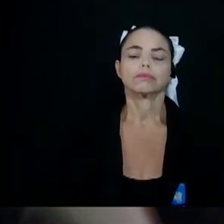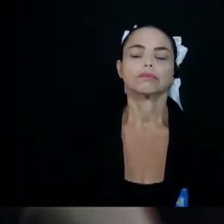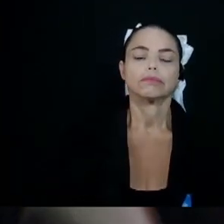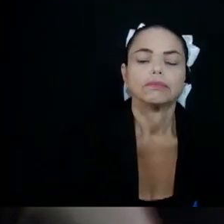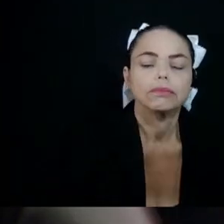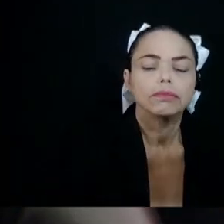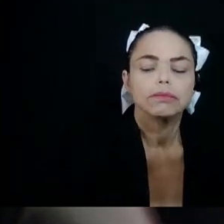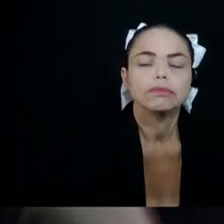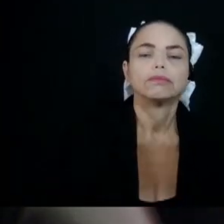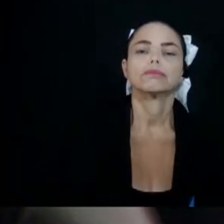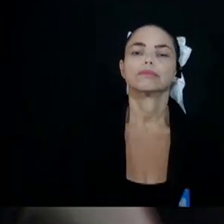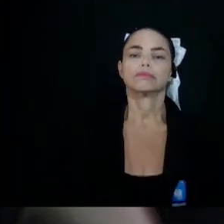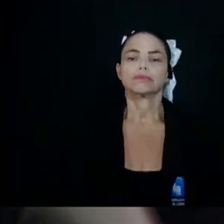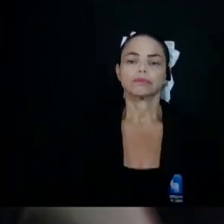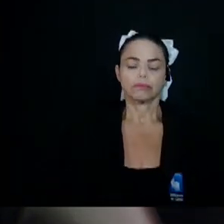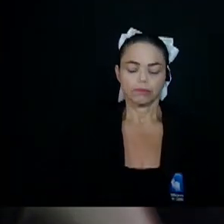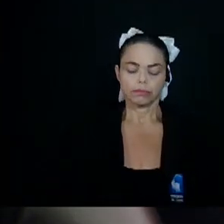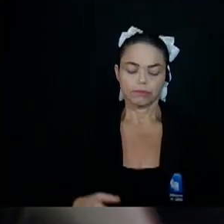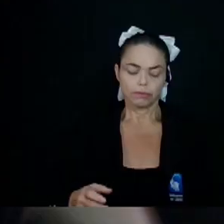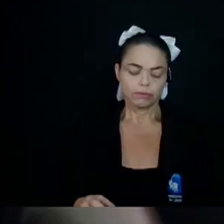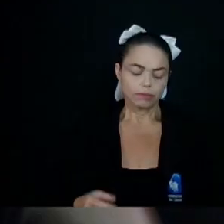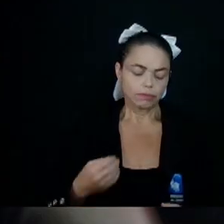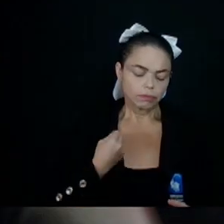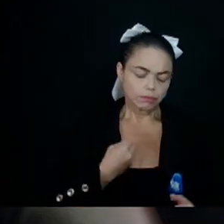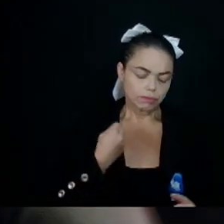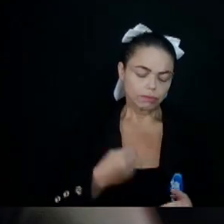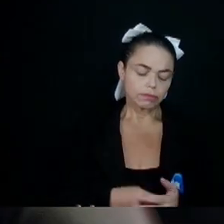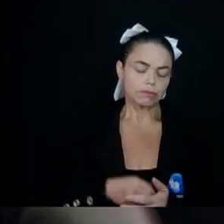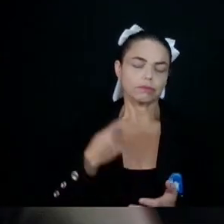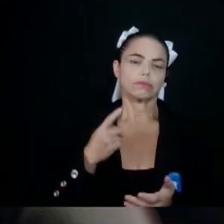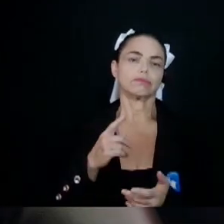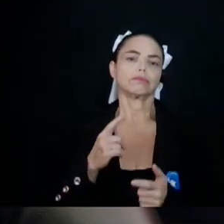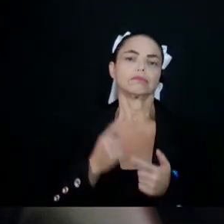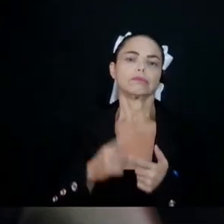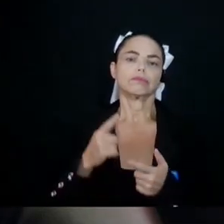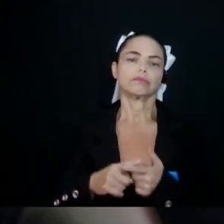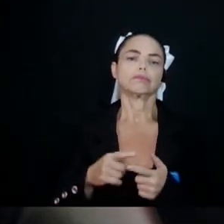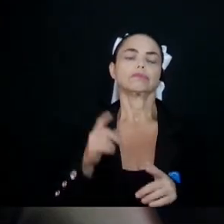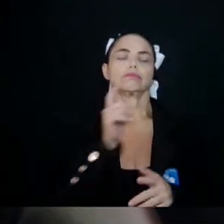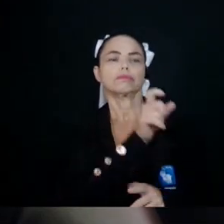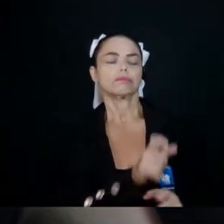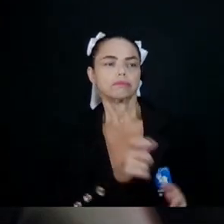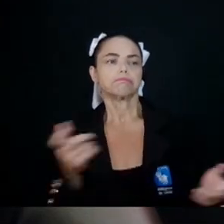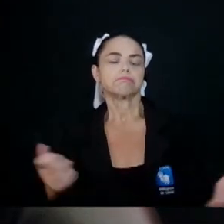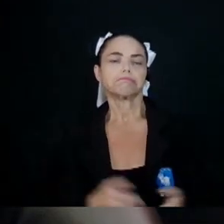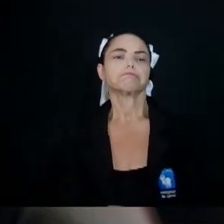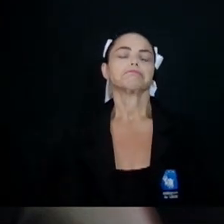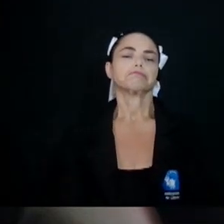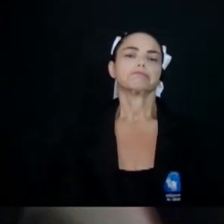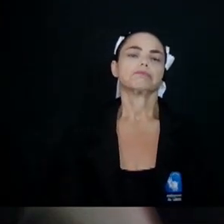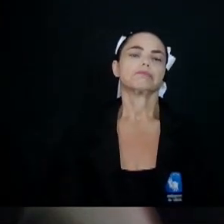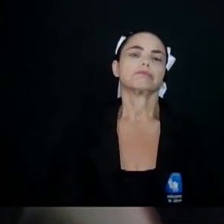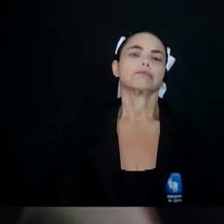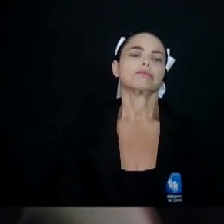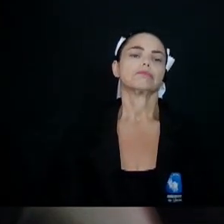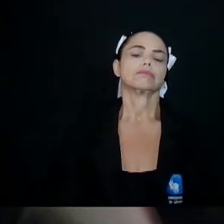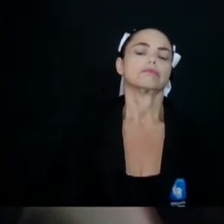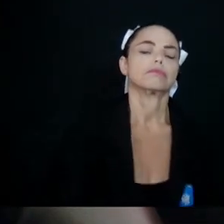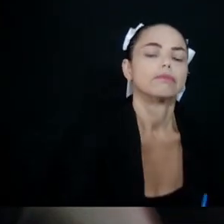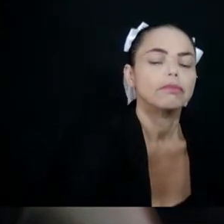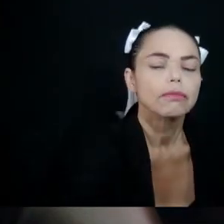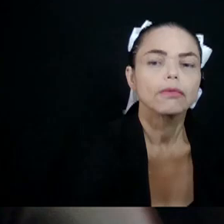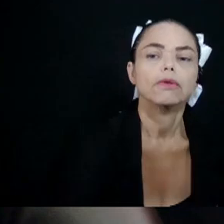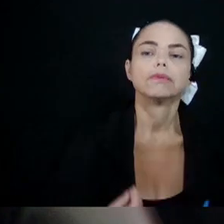difícil, né, para a realidade da família, para aquele sujeito que está ali, né, nesse momento de vulnerabilidade. É